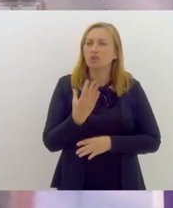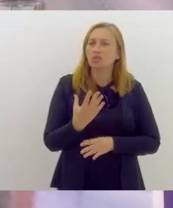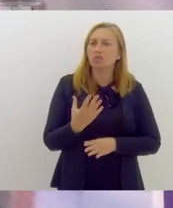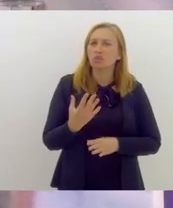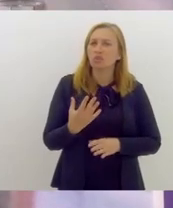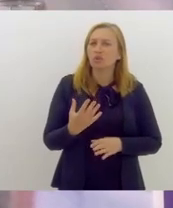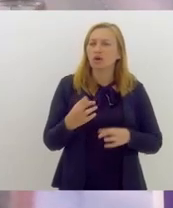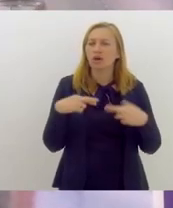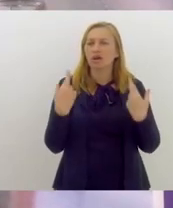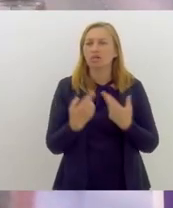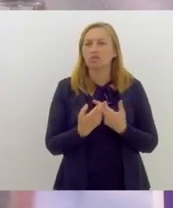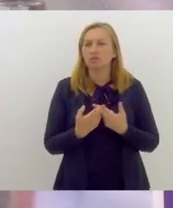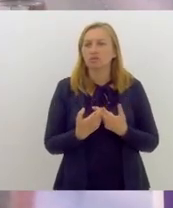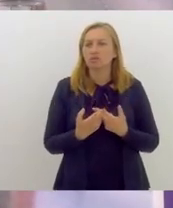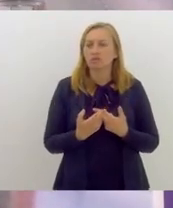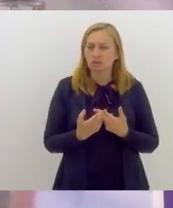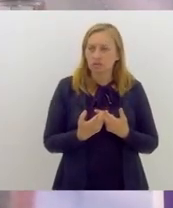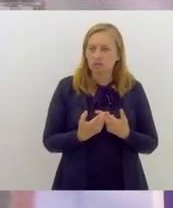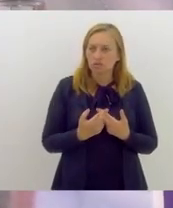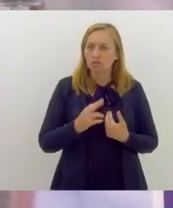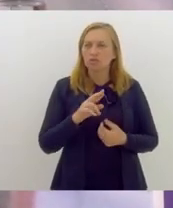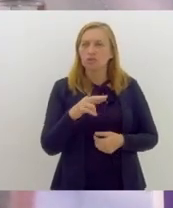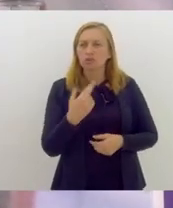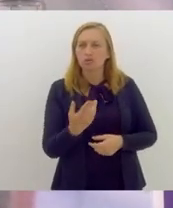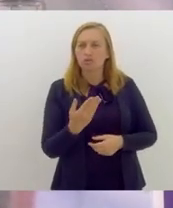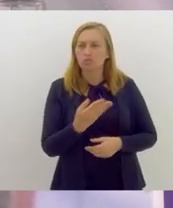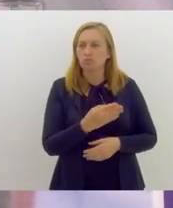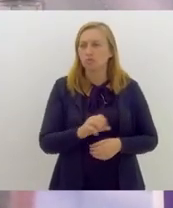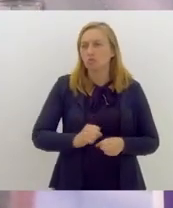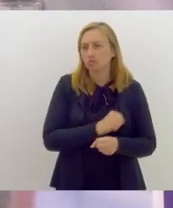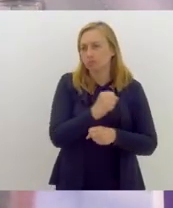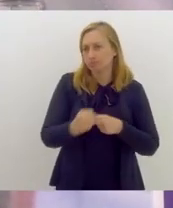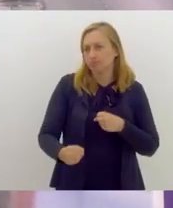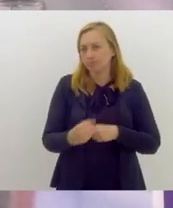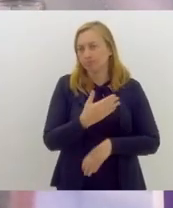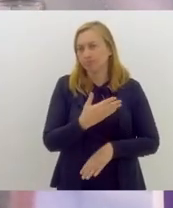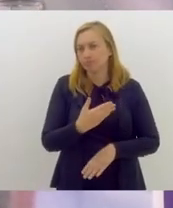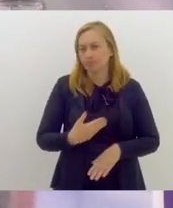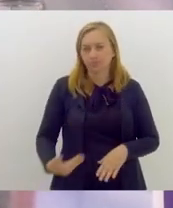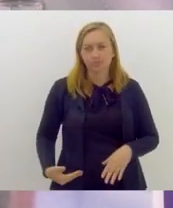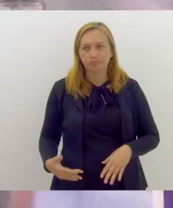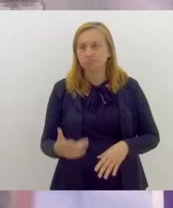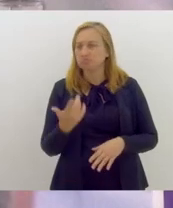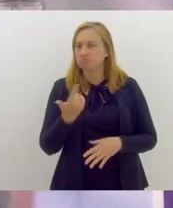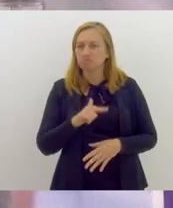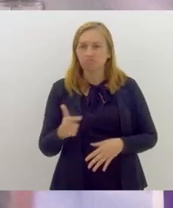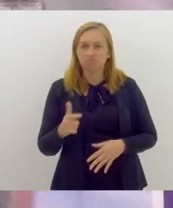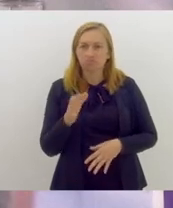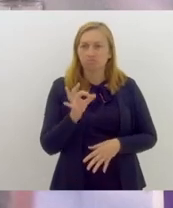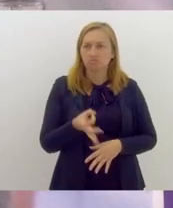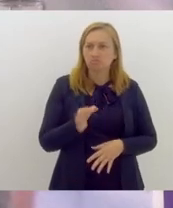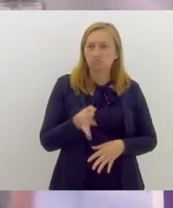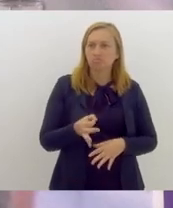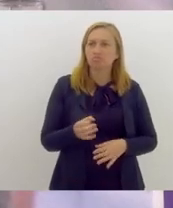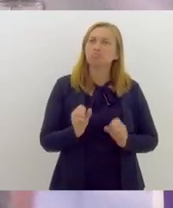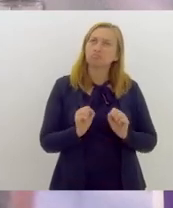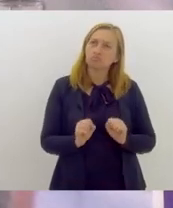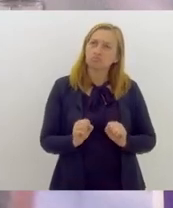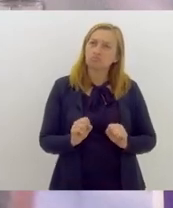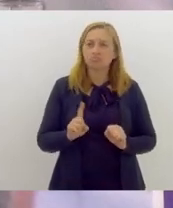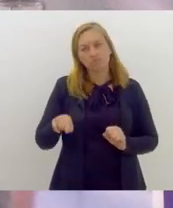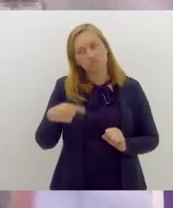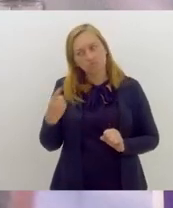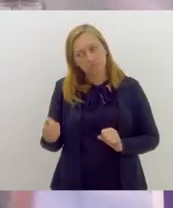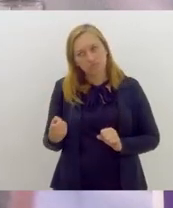se foi a sociedade civil ou poder público só hospedou não tem essa certeza posso talvez depois